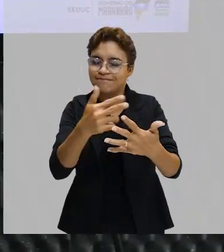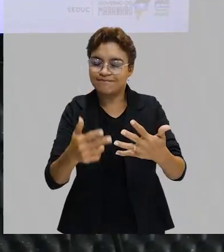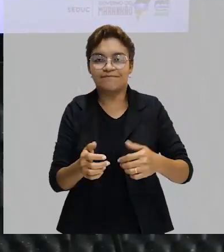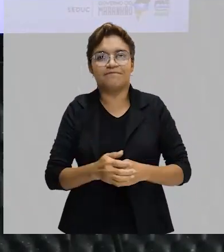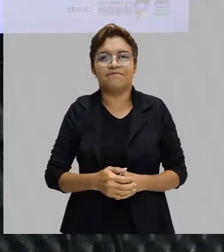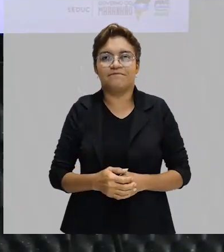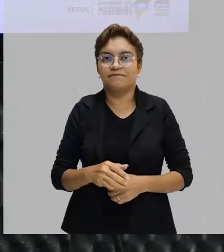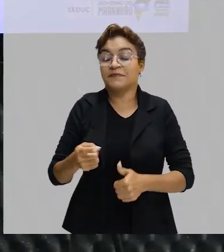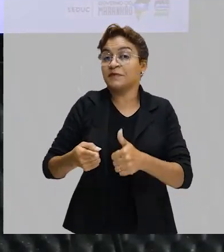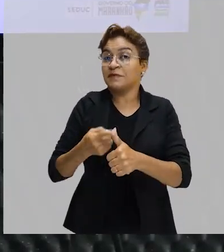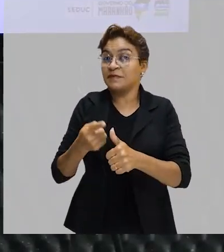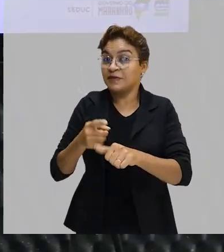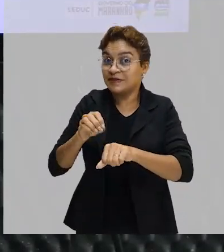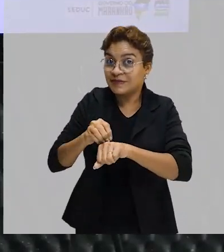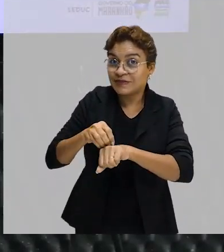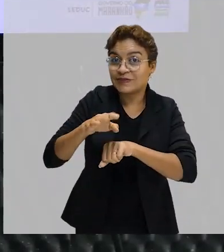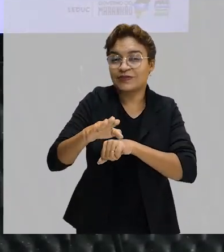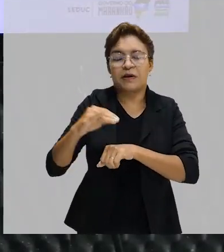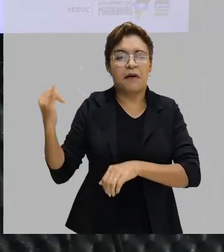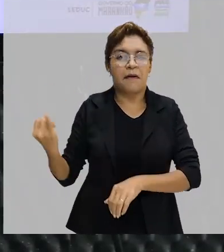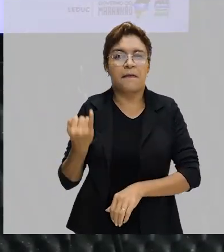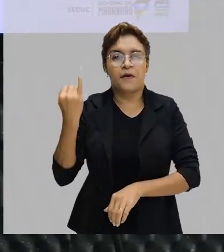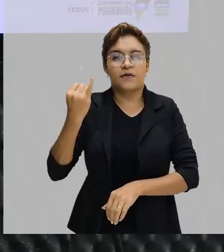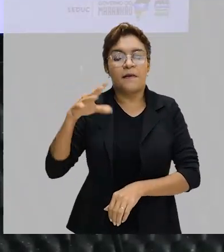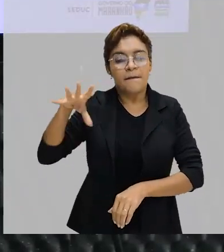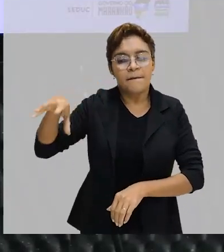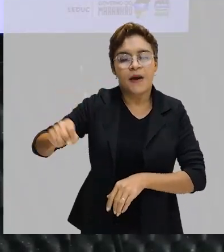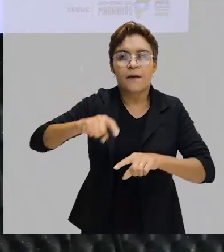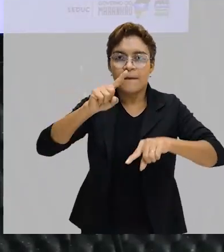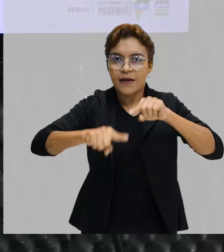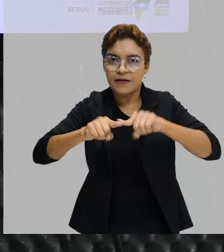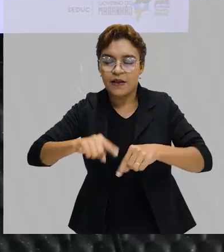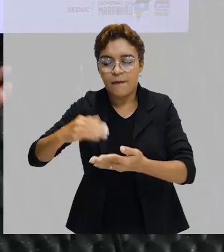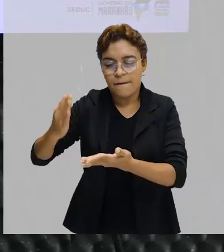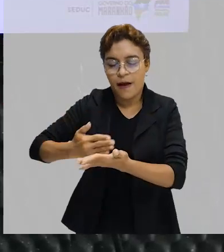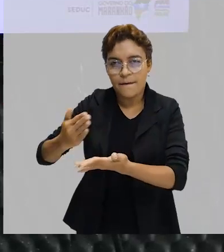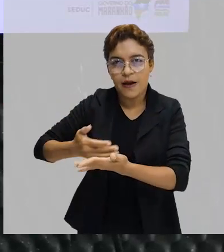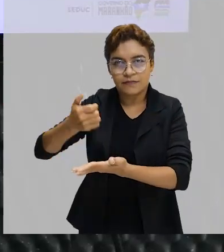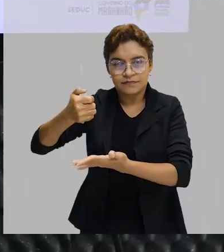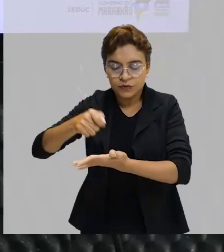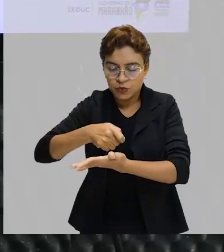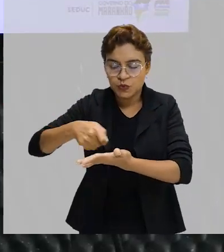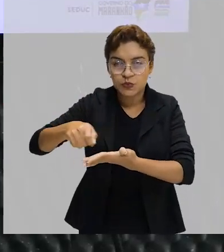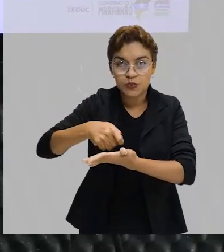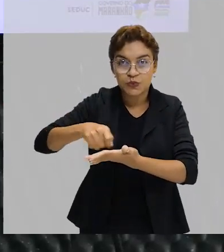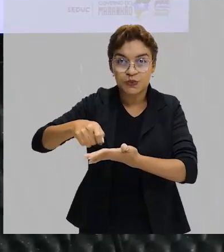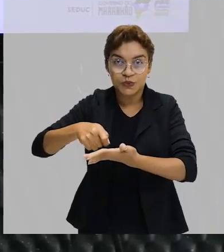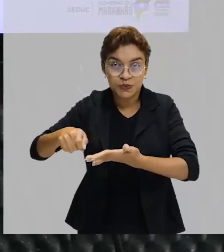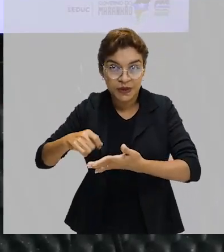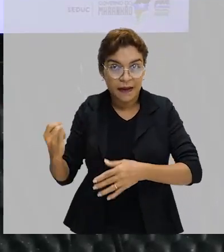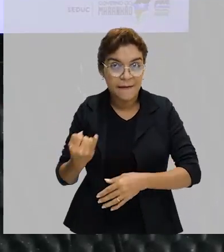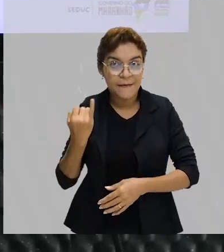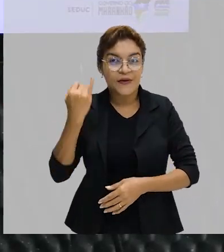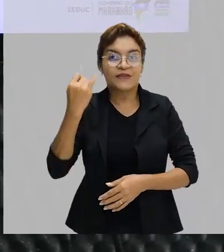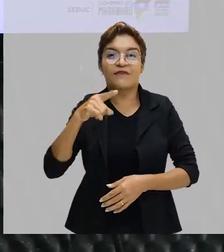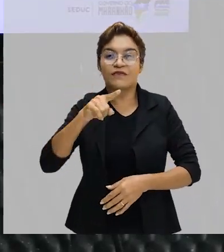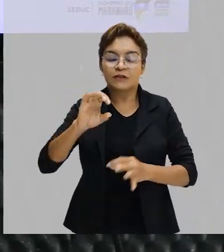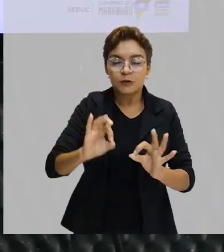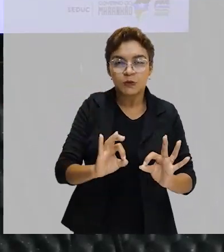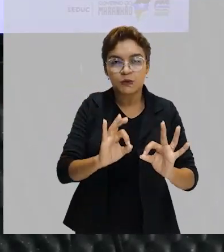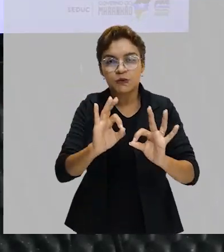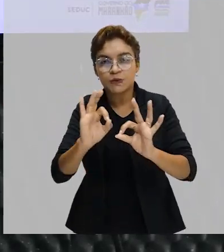primeira dica, caderno, lápis, caneta, borracha, para você fazer as devidas anotações ao longo do vídeo. Então você vai estar